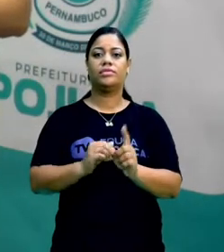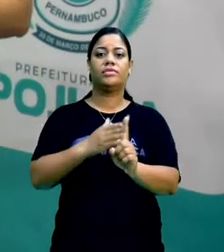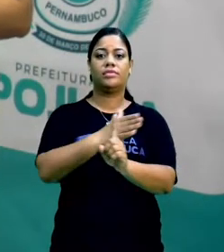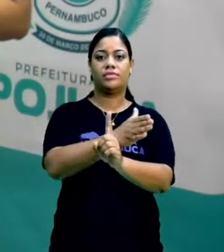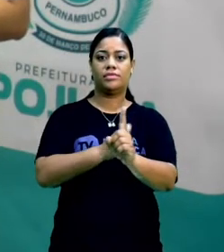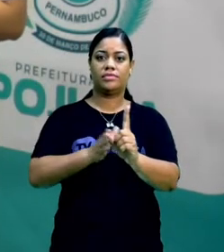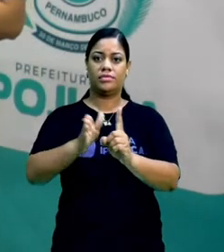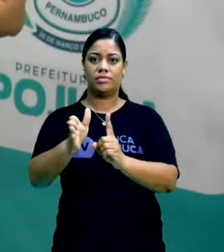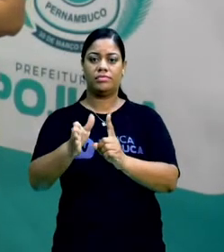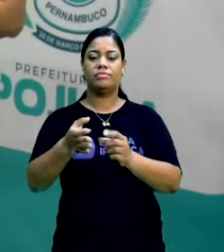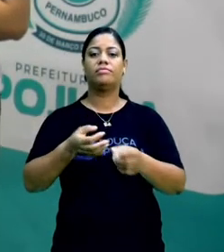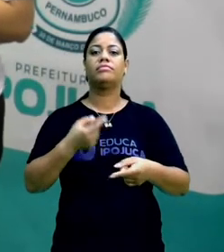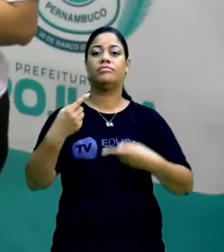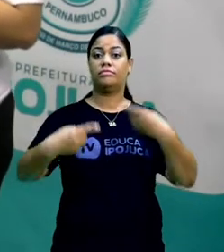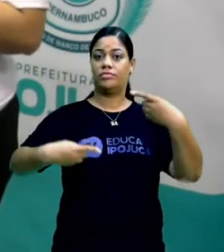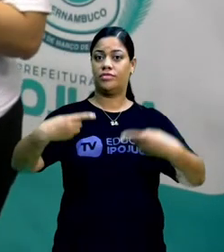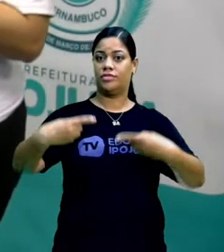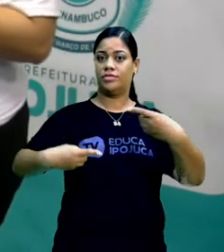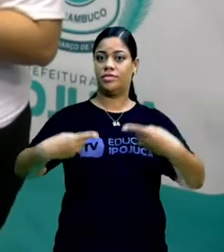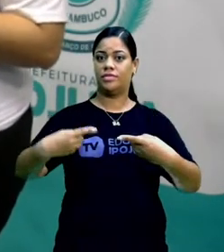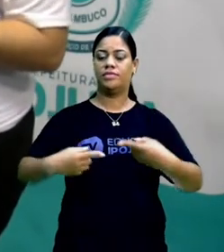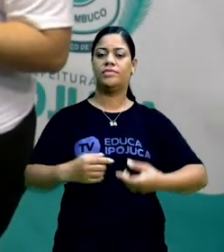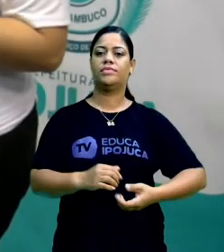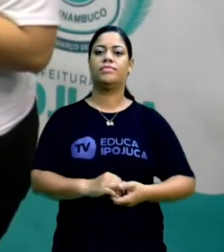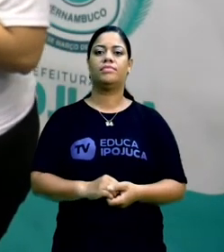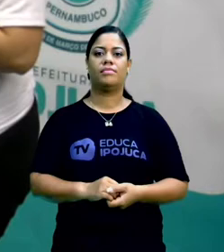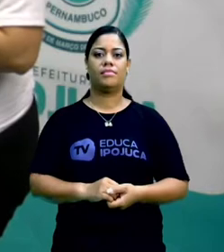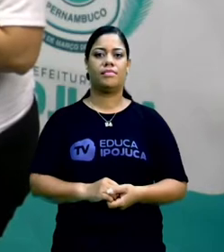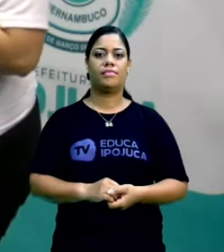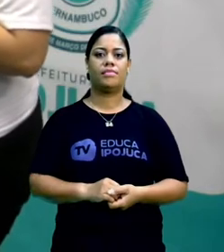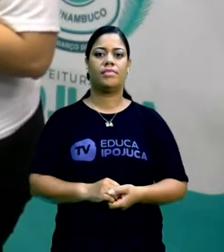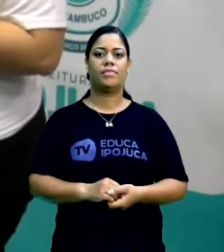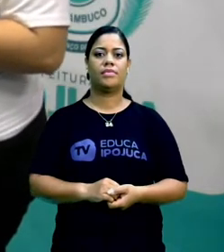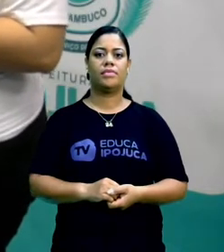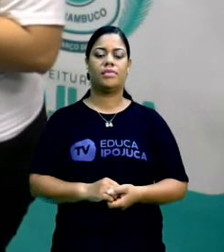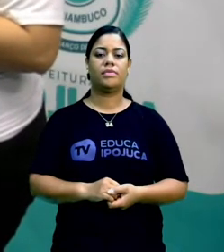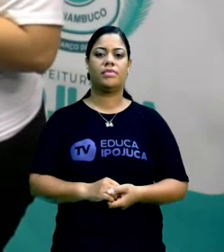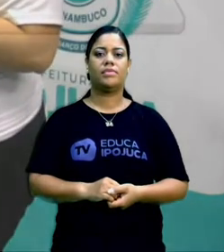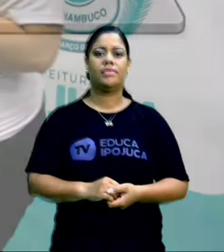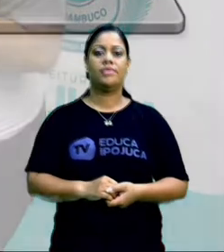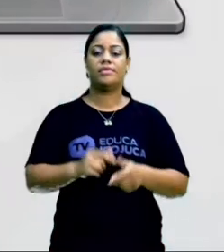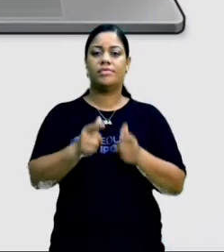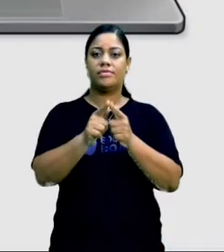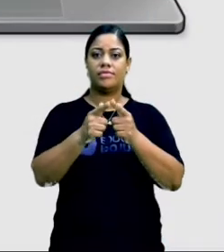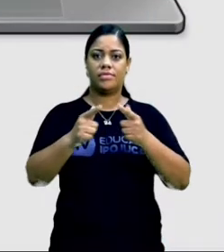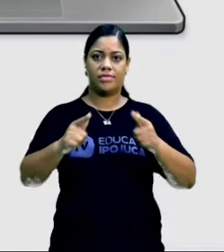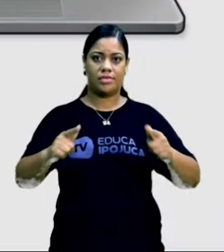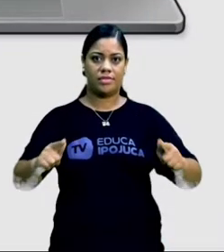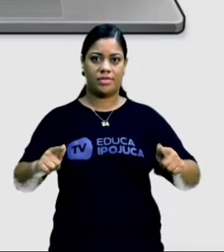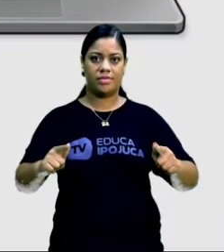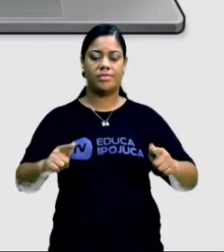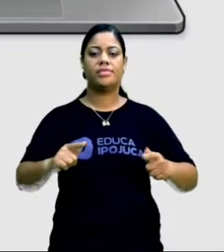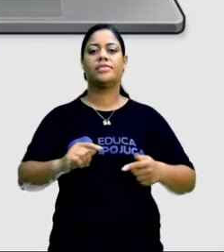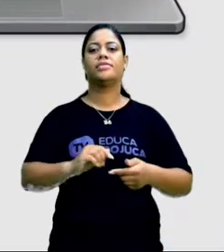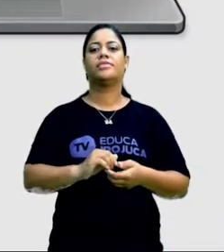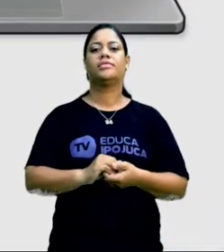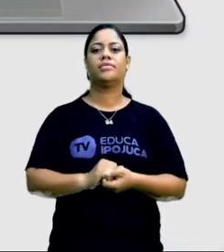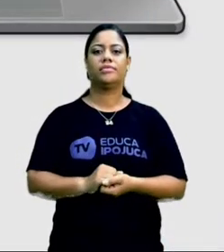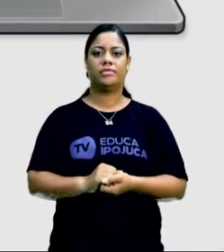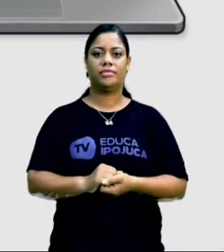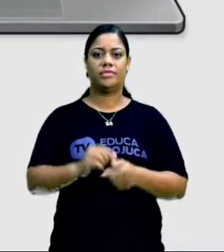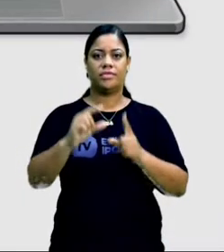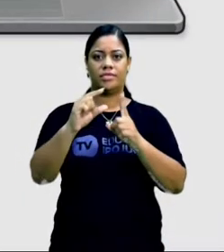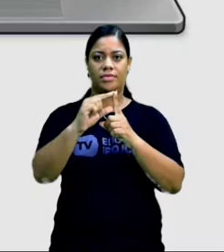modalizadores discursivos. Vamos à definição primeiro. São elementos gramaticais ou lexicais, ou seja,